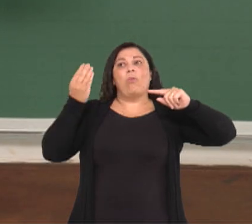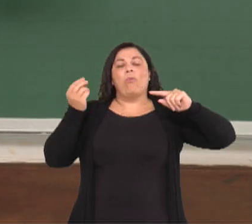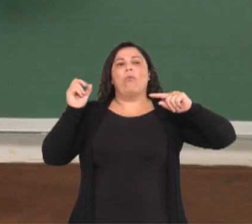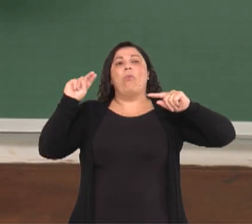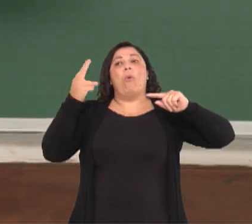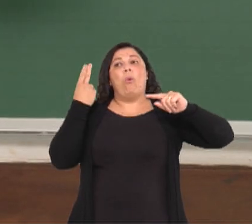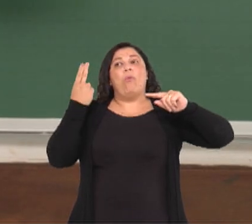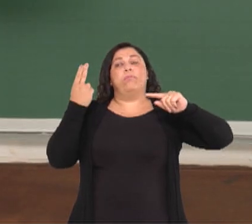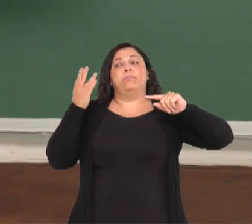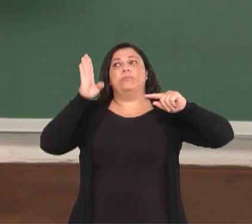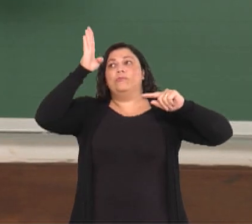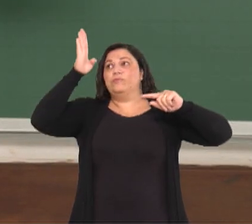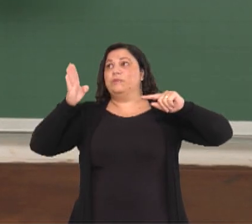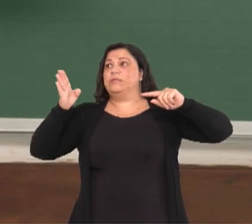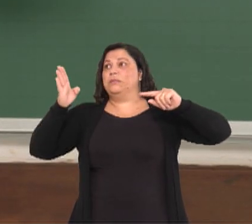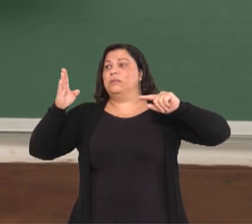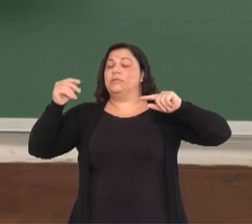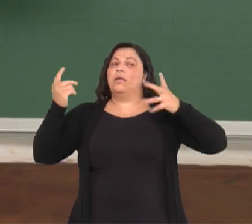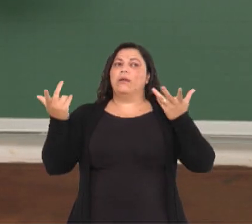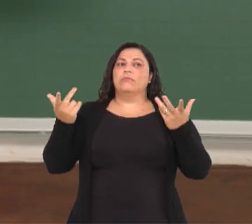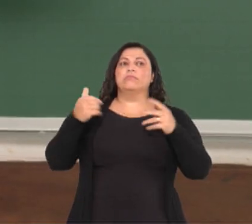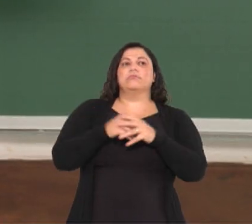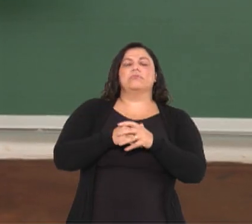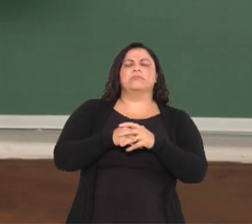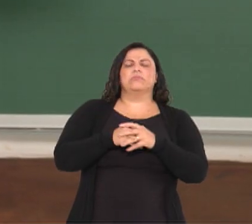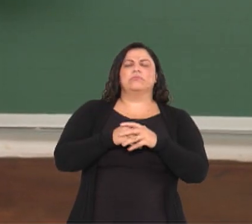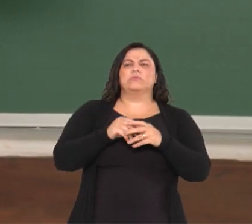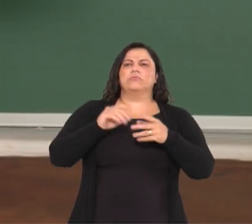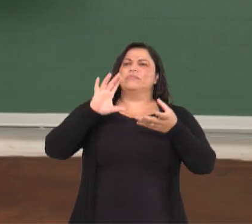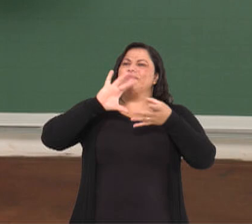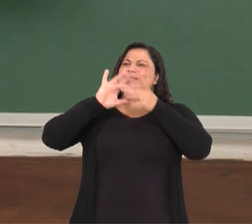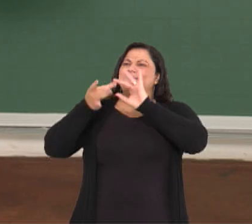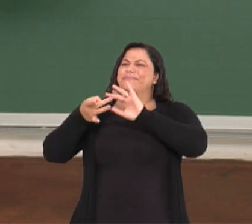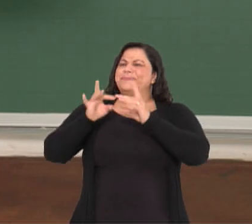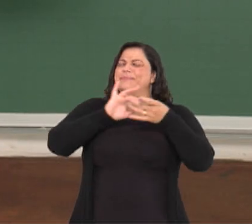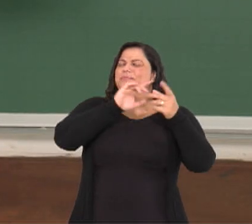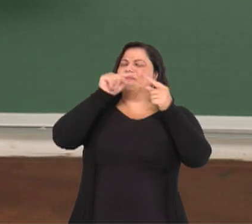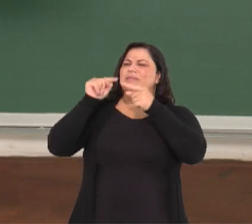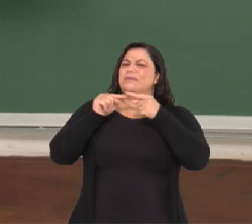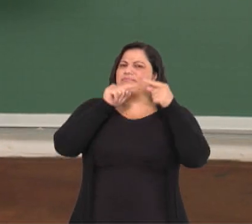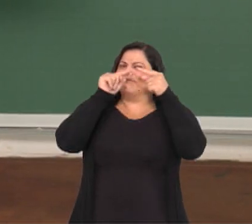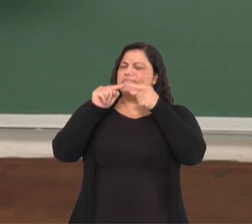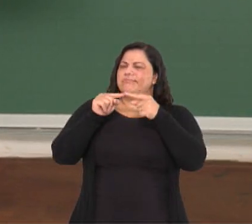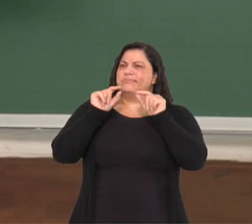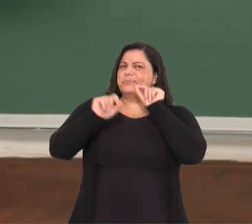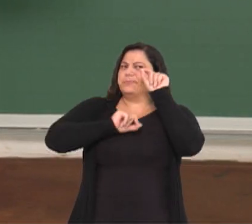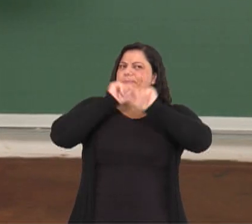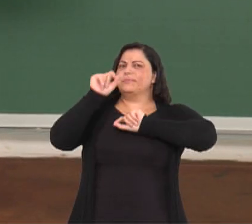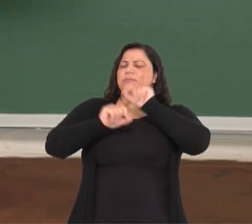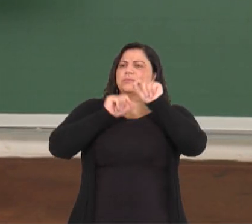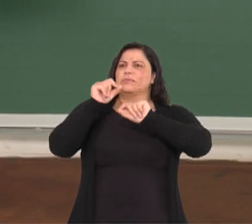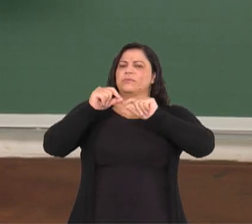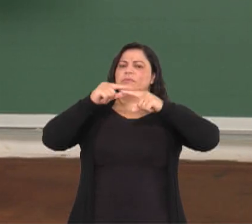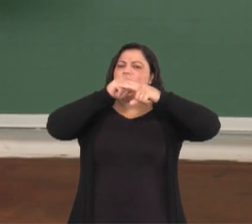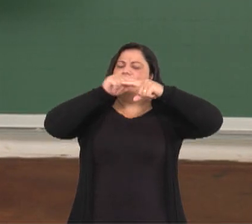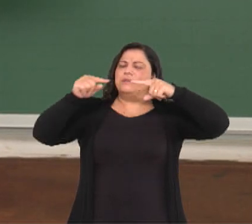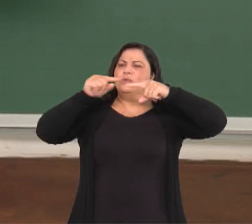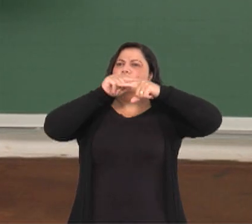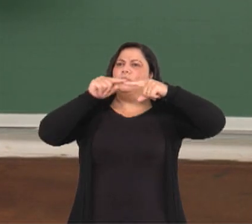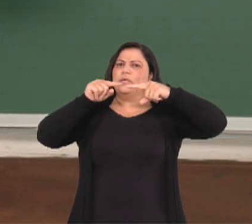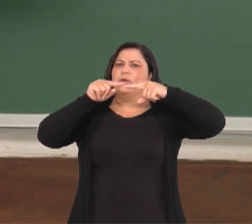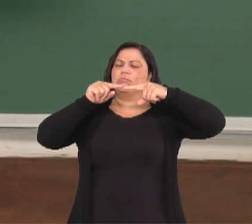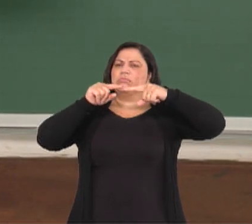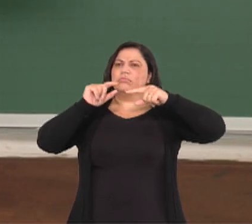diagonal. Percebe que existe uma relação entre força e campo elétrico, essa relação é do tipo vetorial,